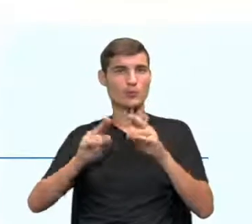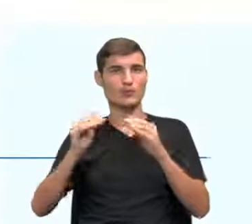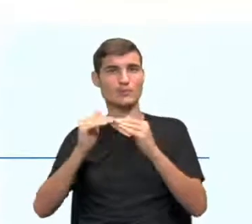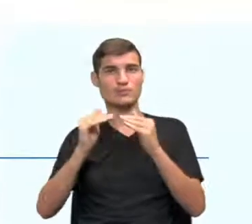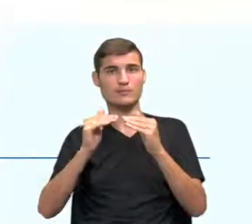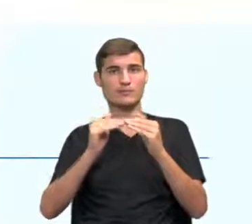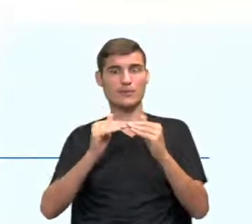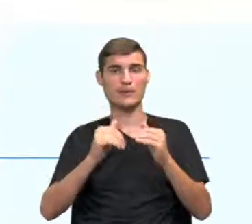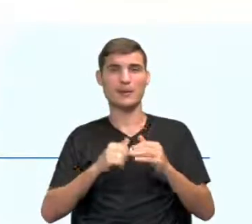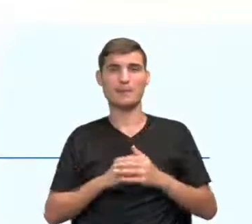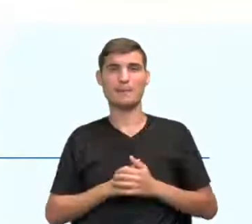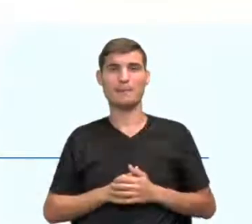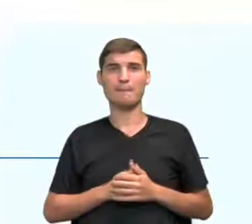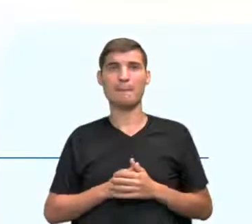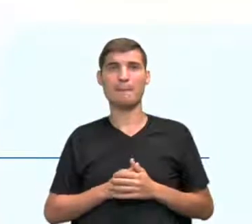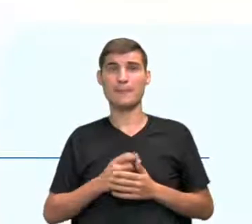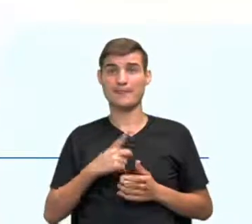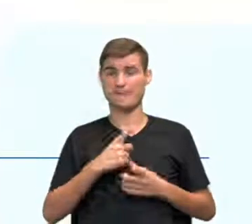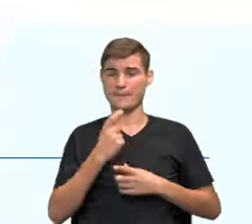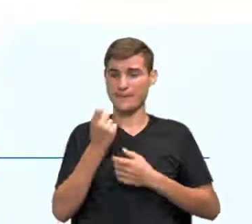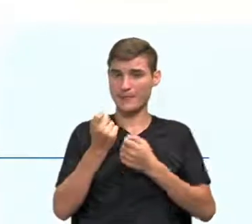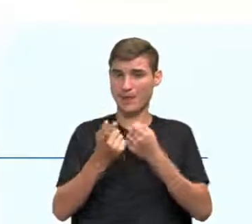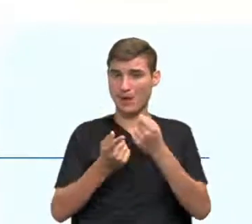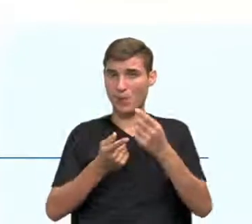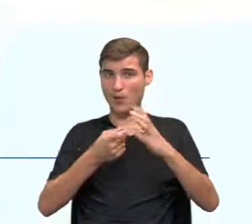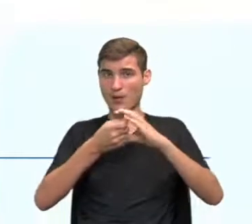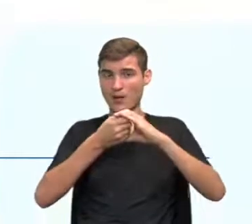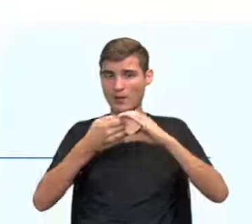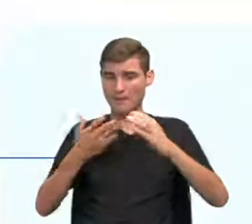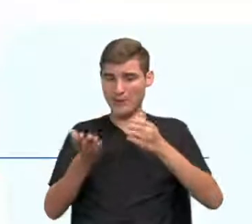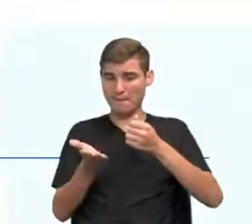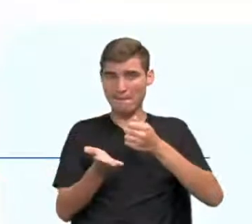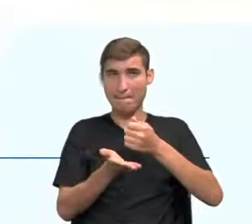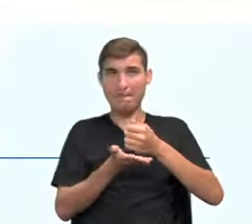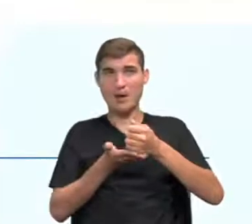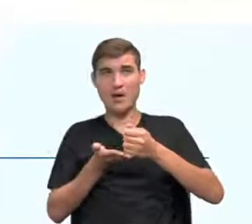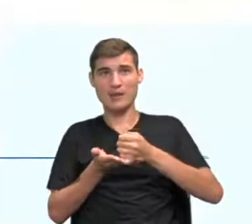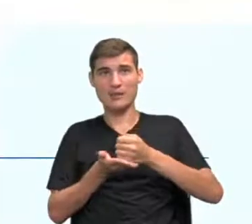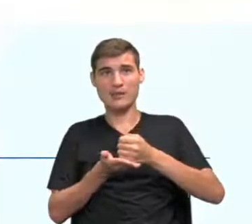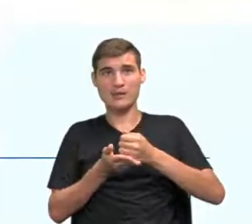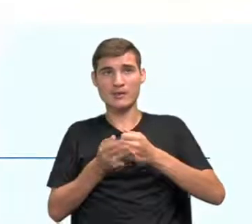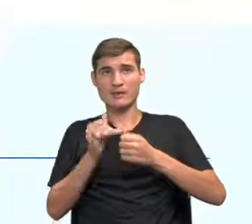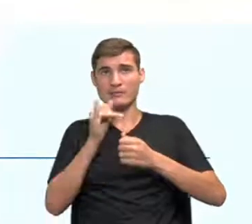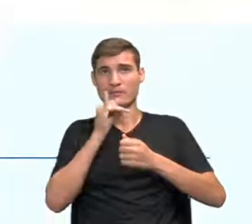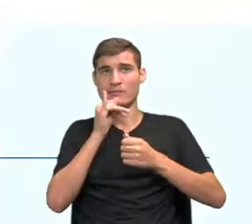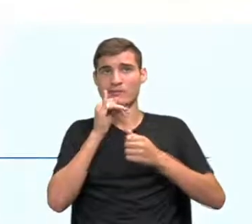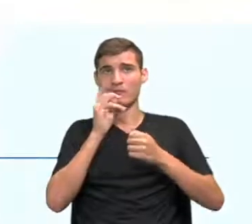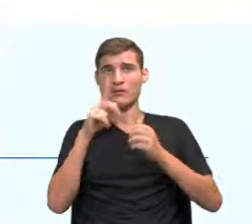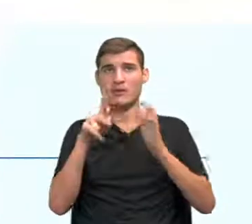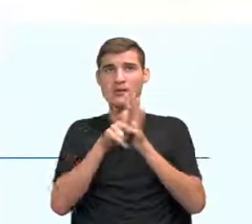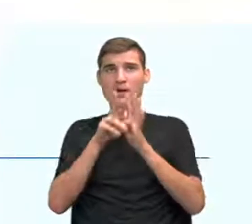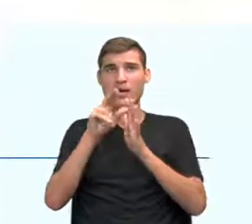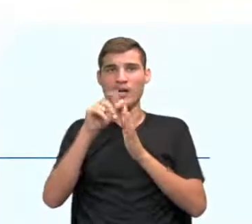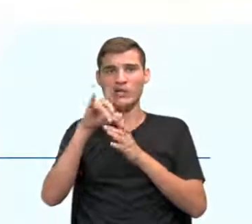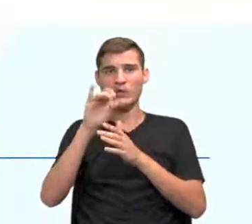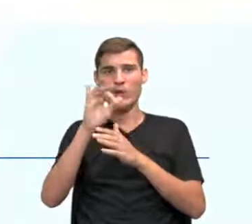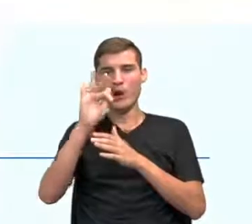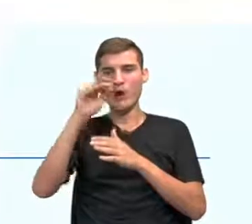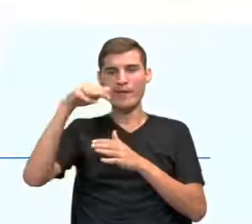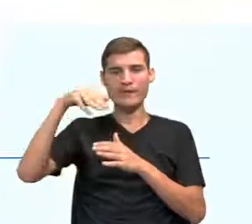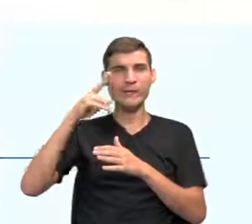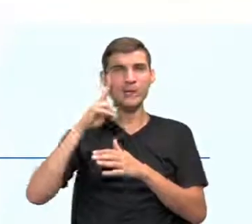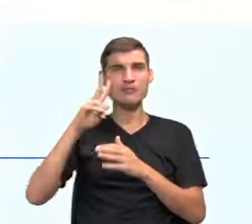tipo de canal. Algumas características básicas. Aqui, rádio FM. O rádio